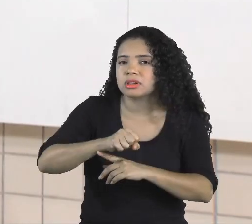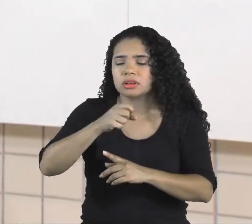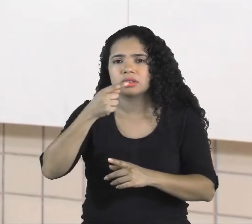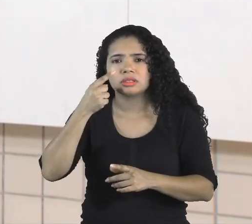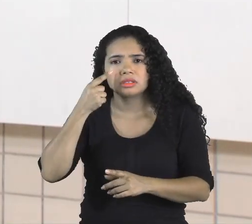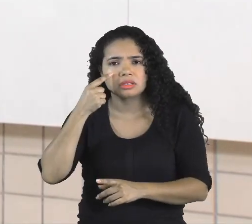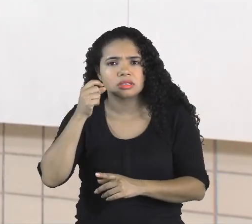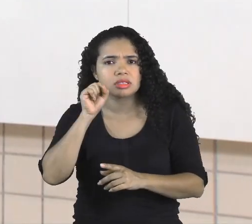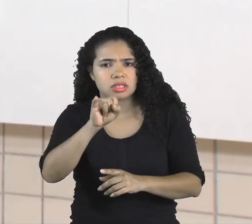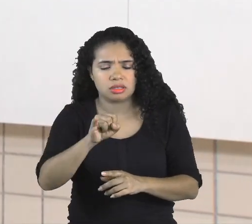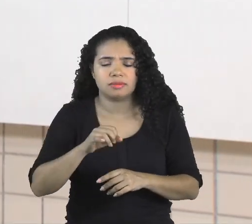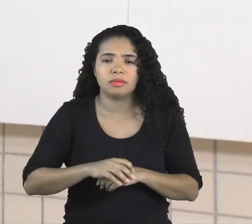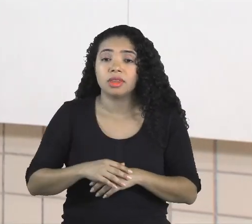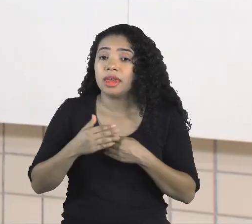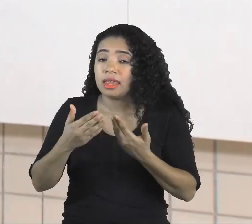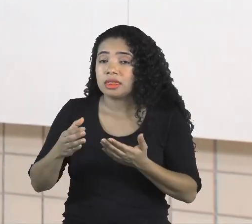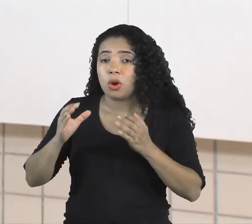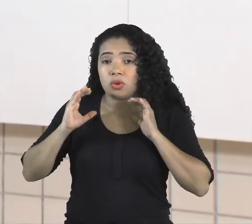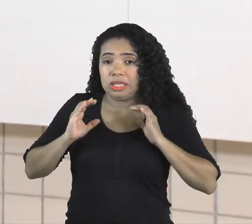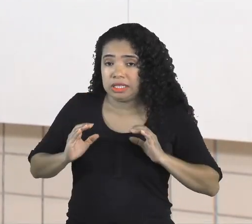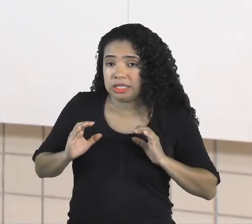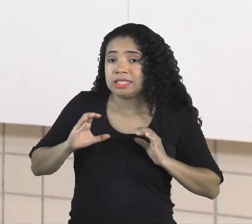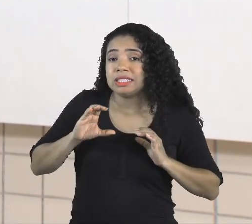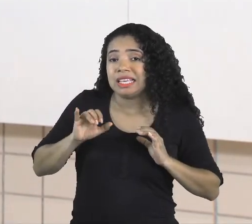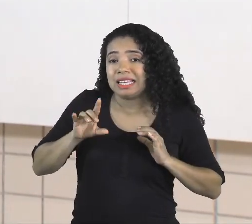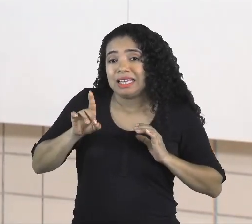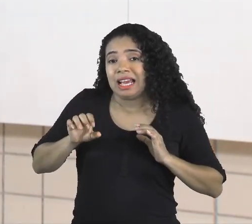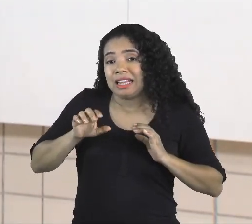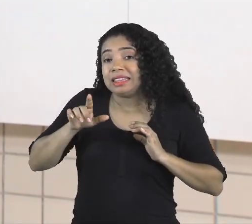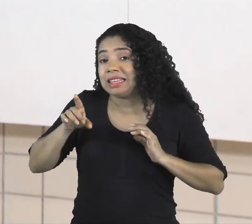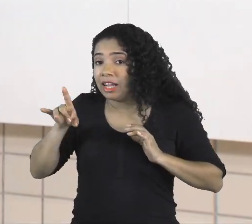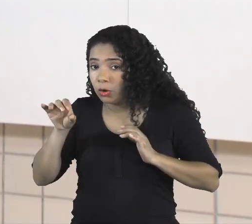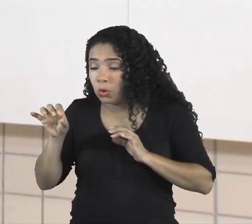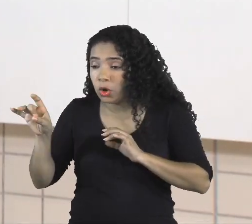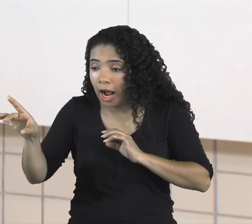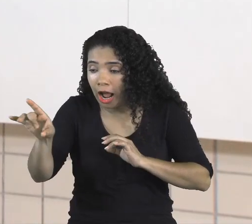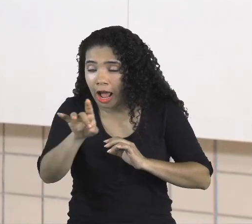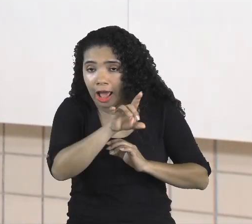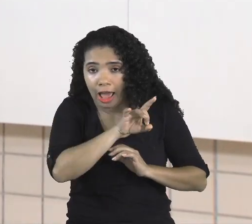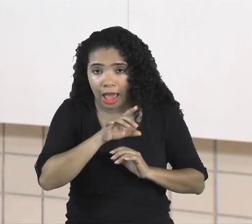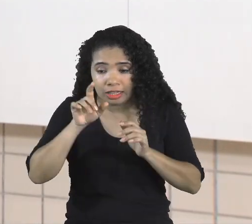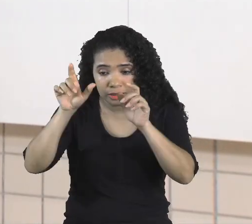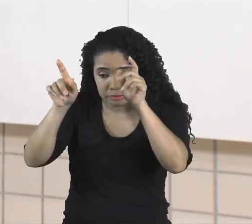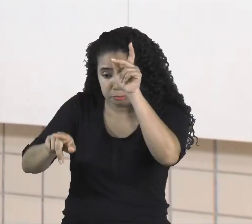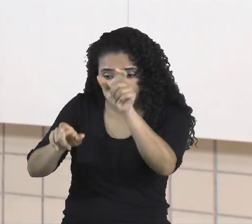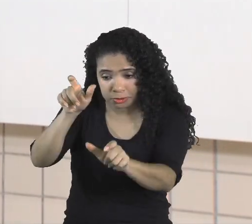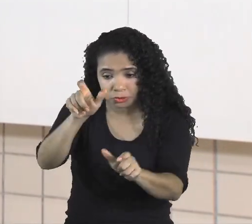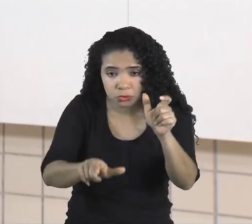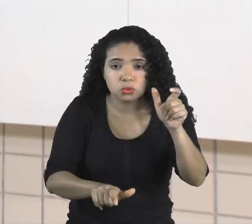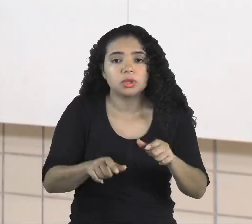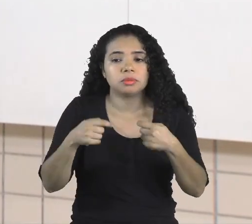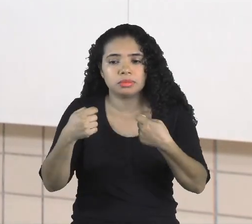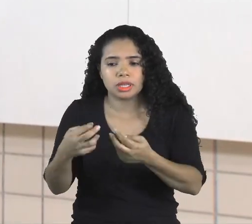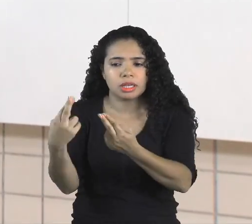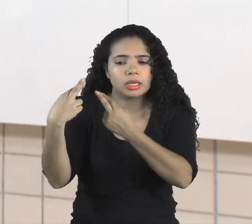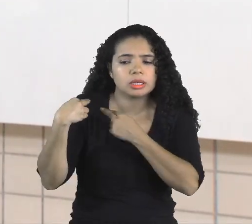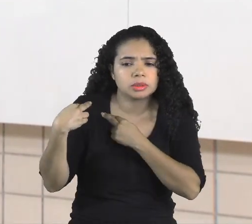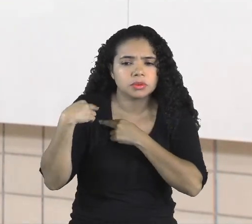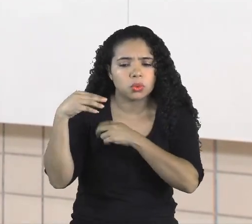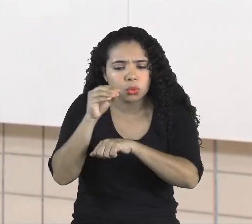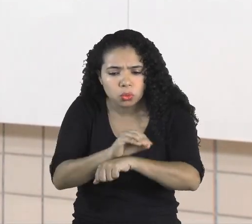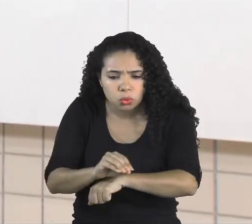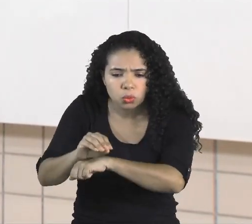cidadão tem o papel de garantir que o espaço público seja preservado, tá? Essa preservação